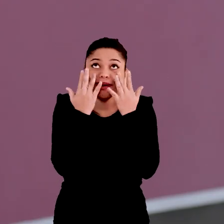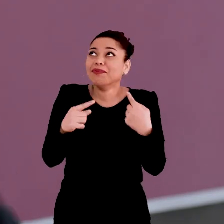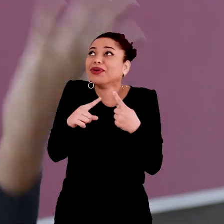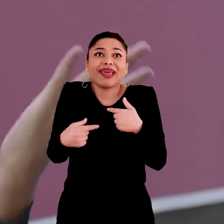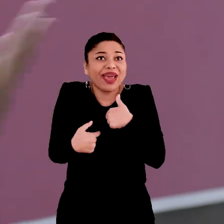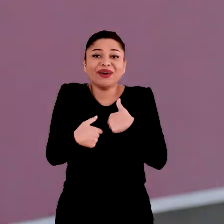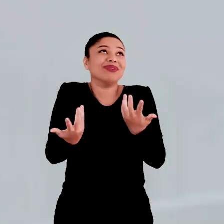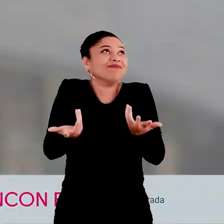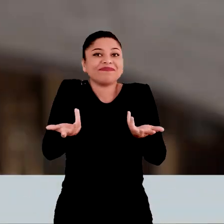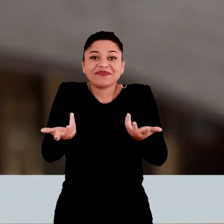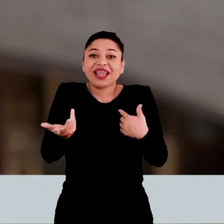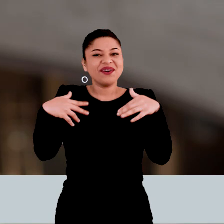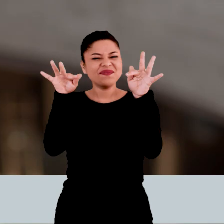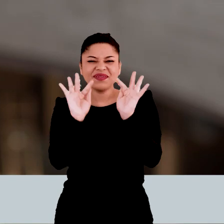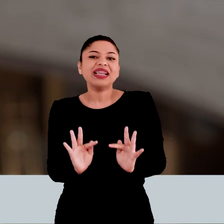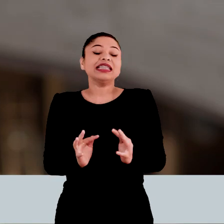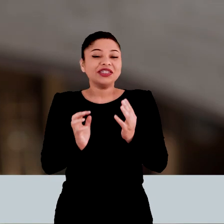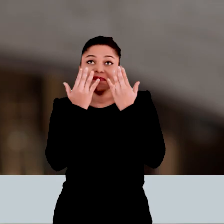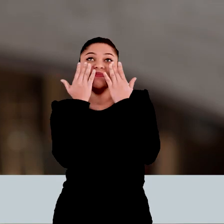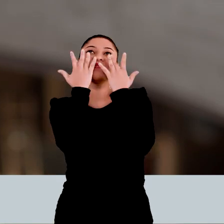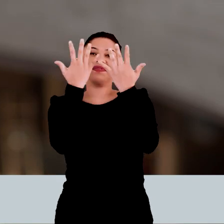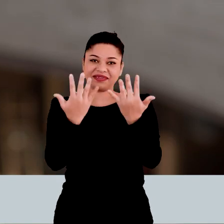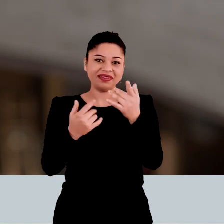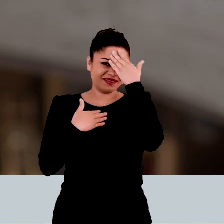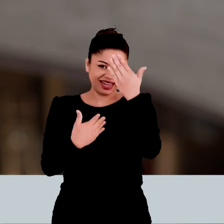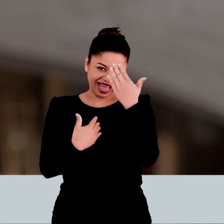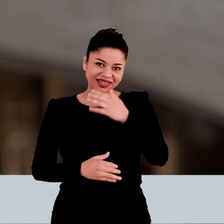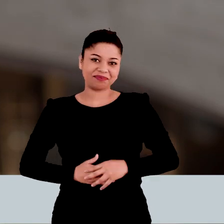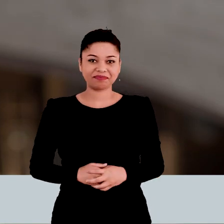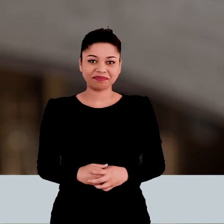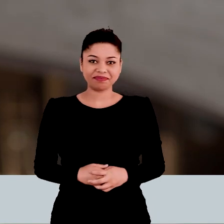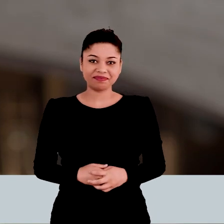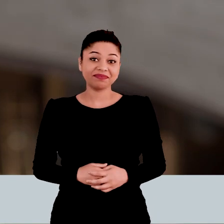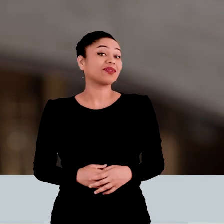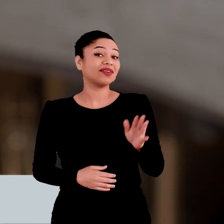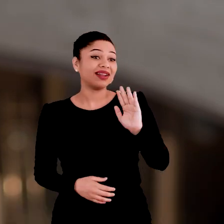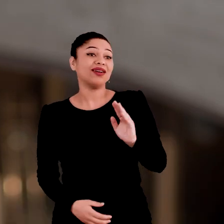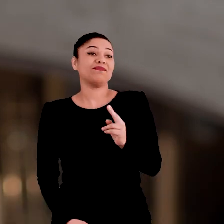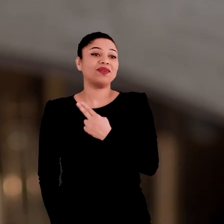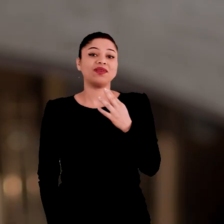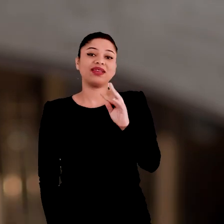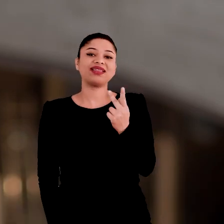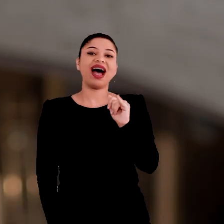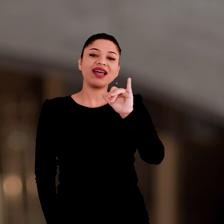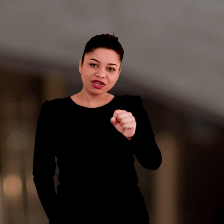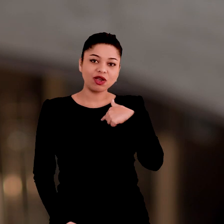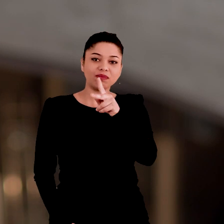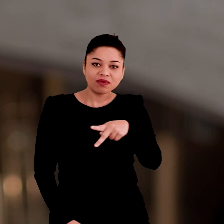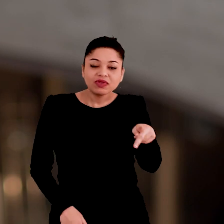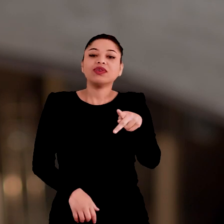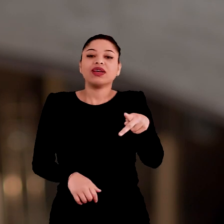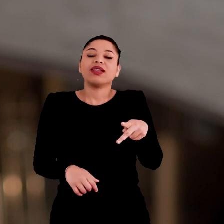inspirada. Muito obrigada. Bom, eu sou Thaís Rosa, sou professora da Faculdade de Arquitetura, da UFBA, e eu sou